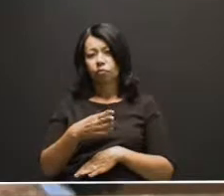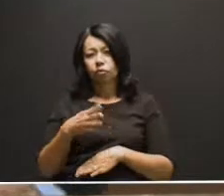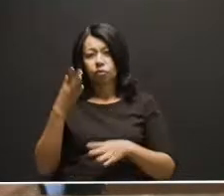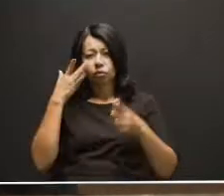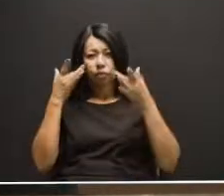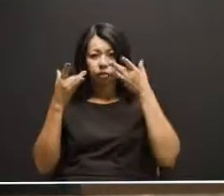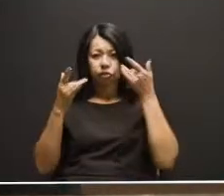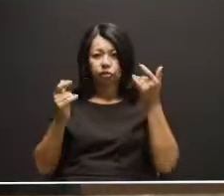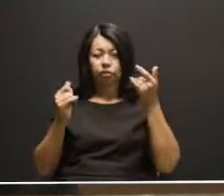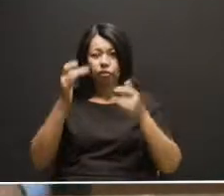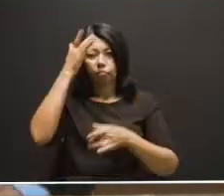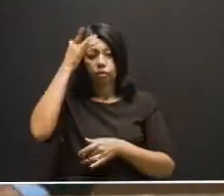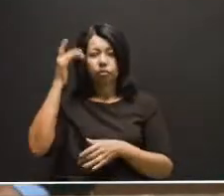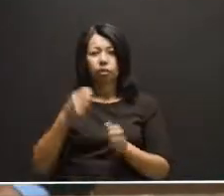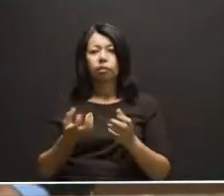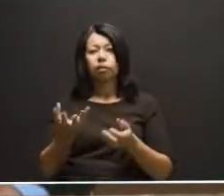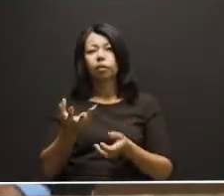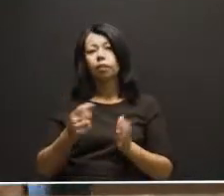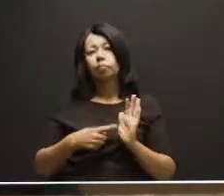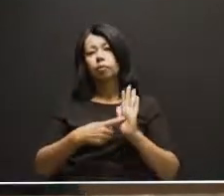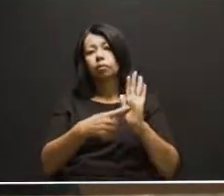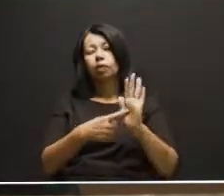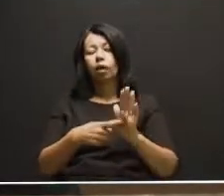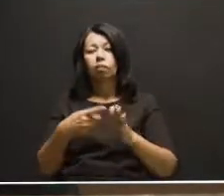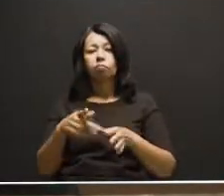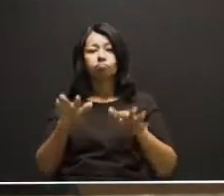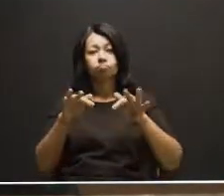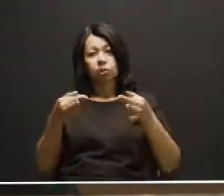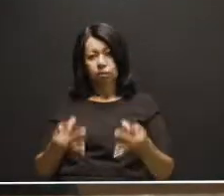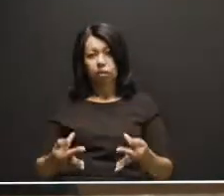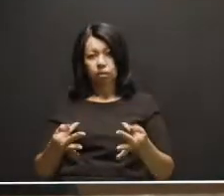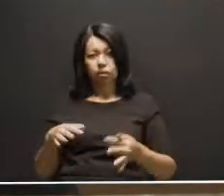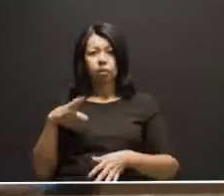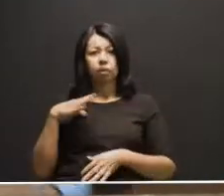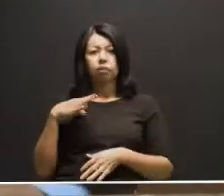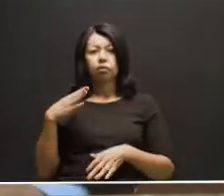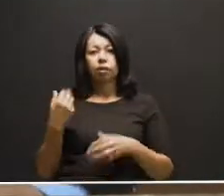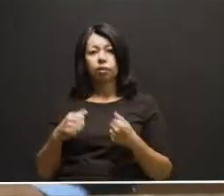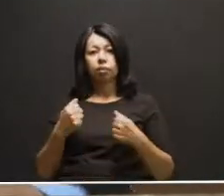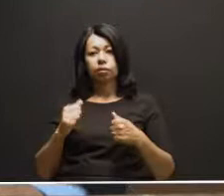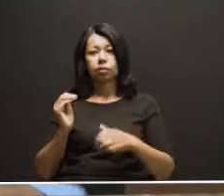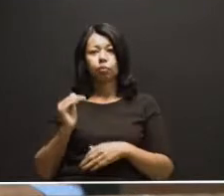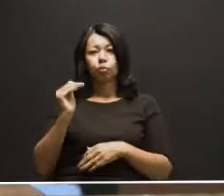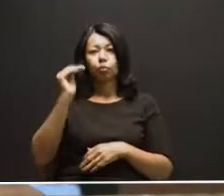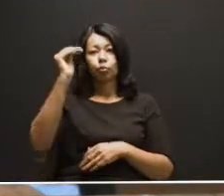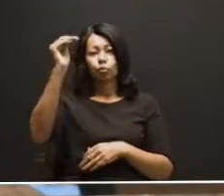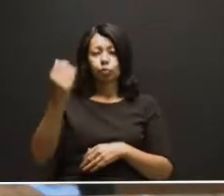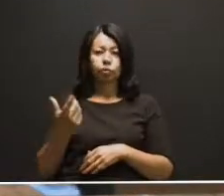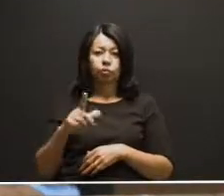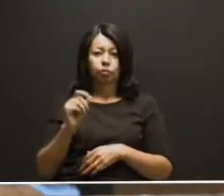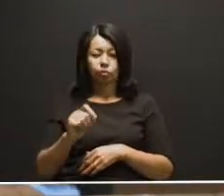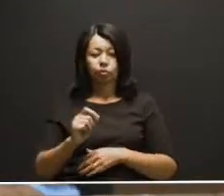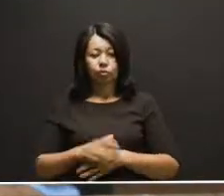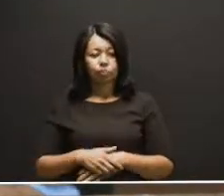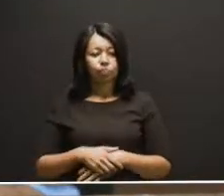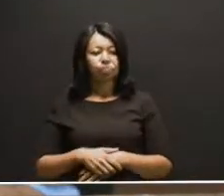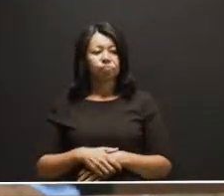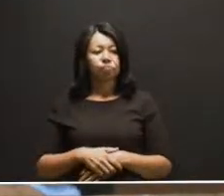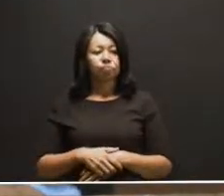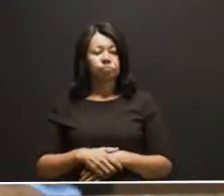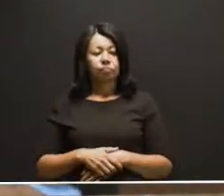à sua simplicidade a cidade precisa evoluir aquele cubatão de outrora